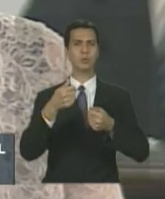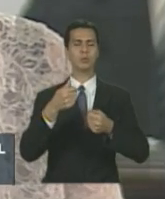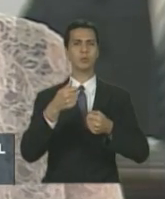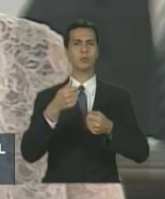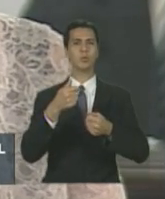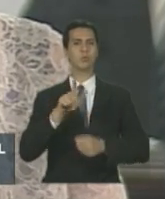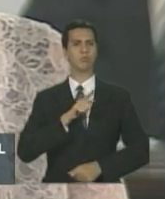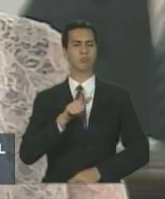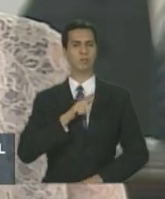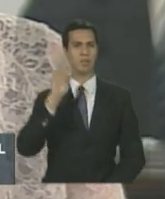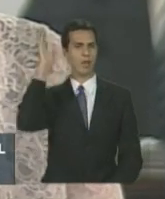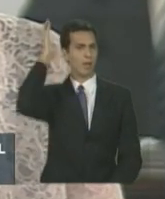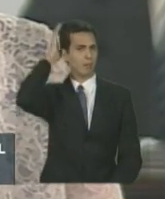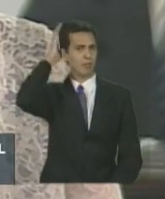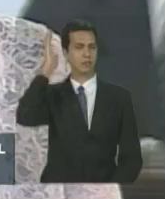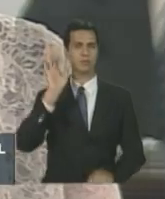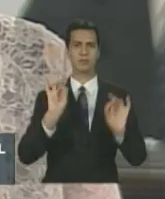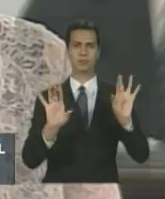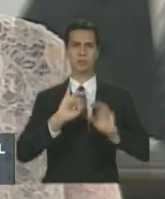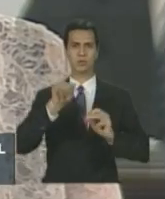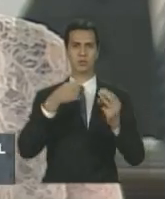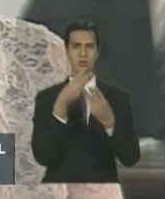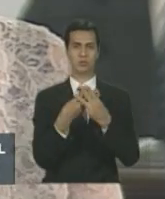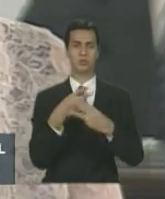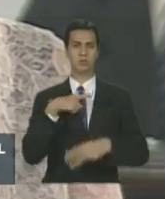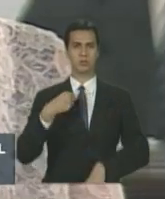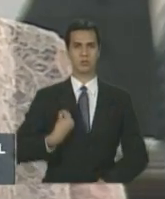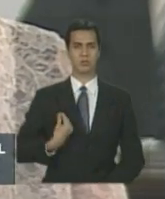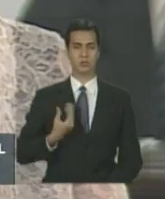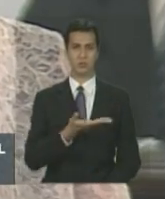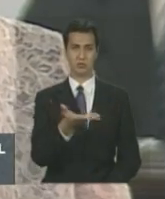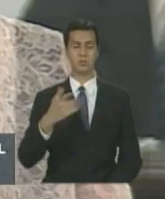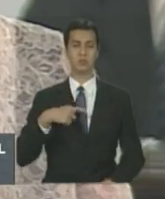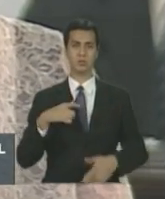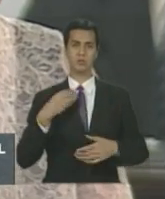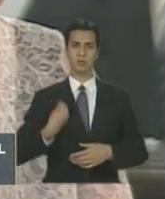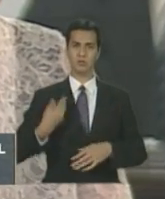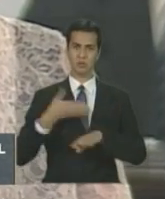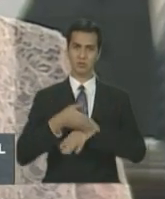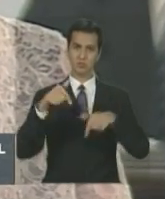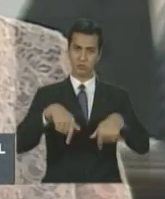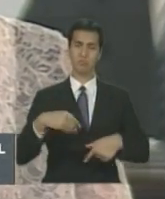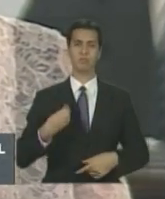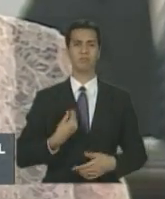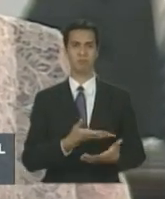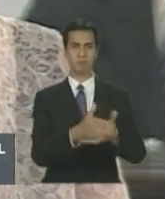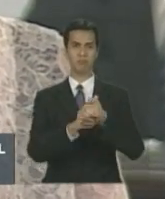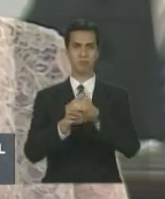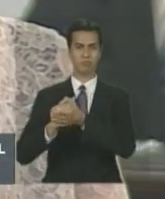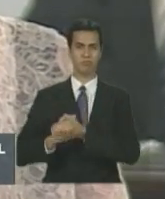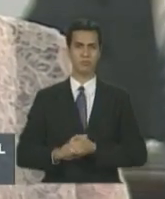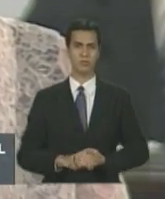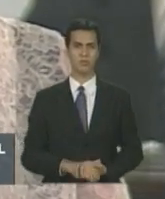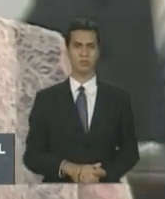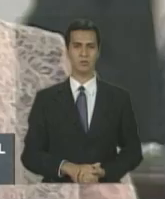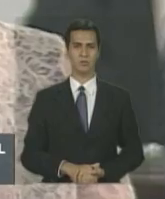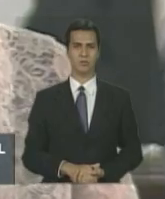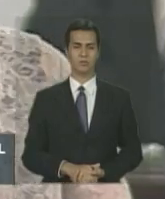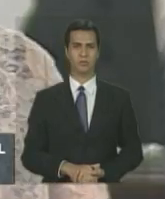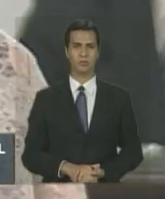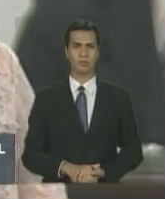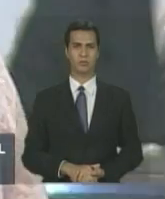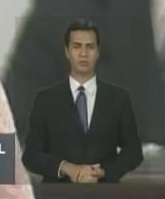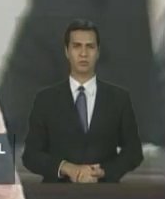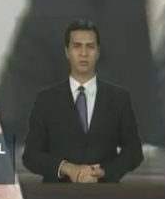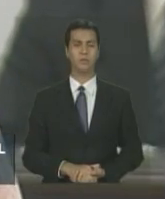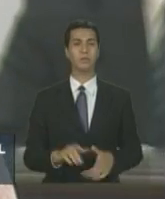e representantes de entidades israelitas, estaduais e municipais aqui presentes. Dirijo também